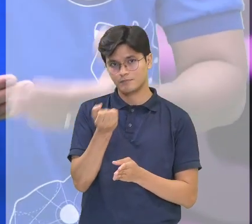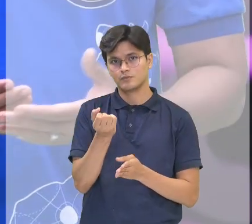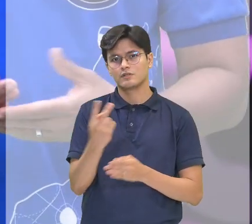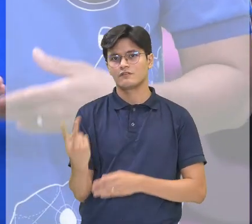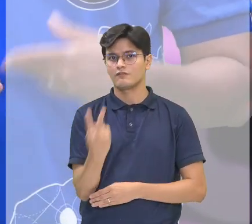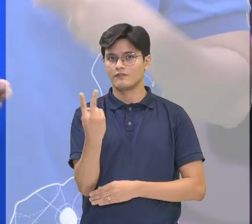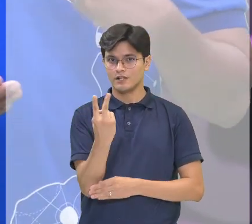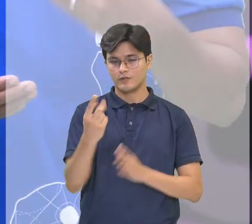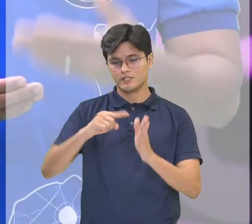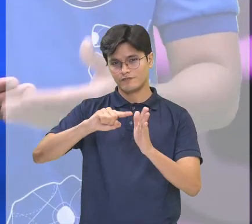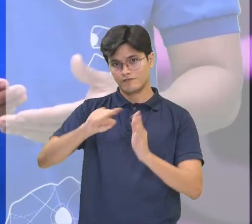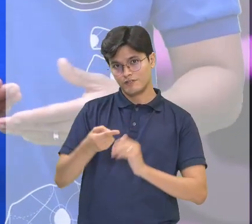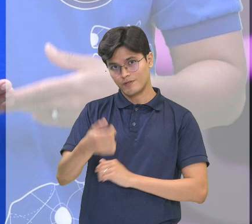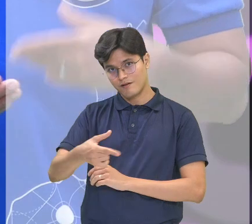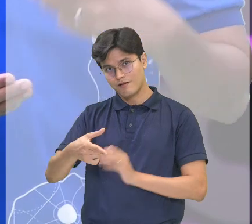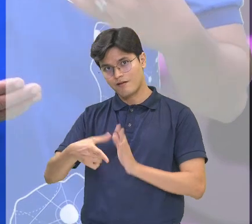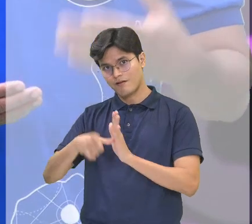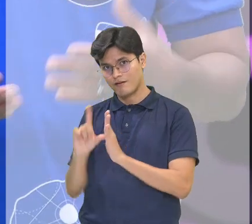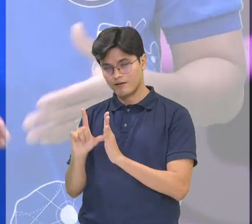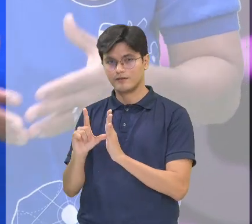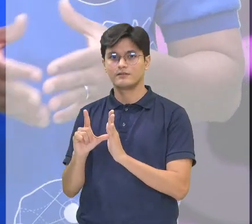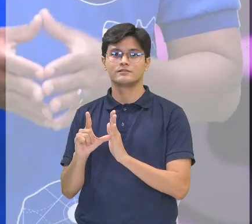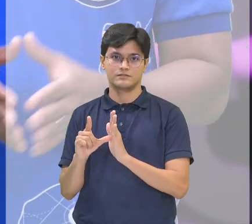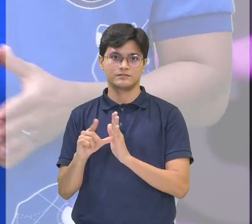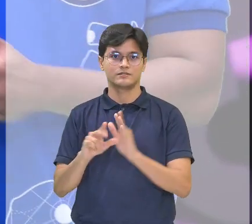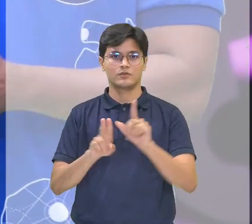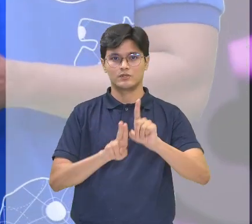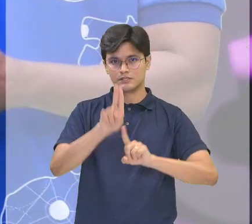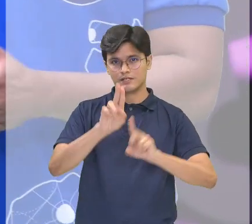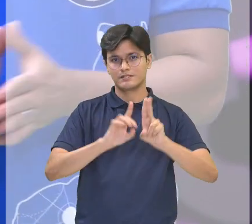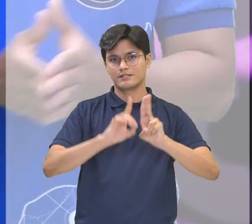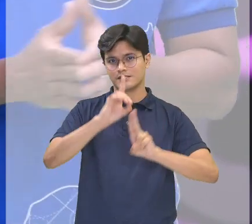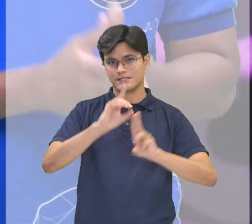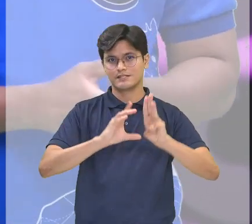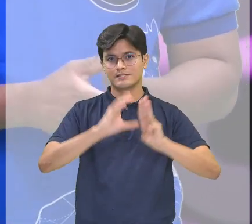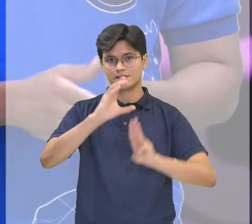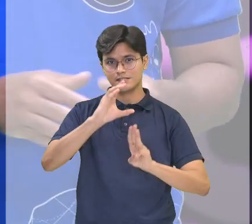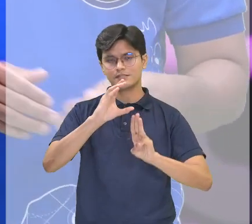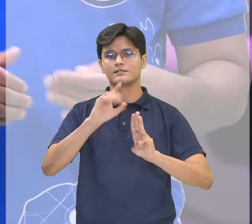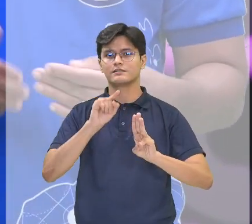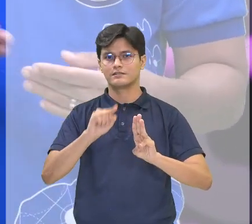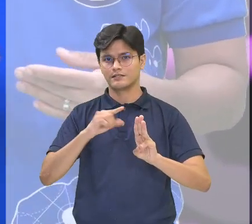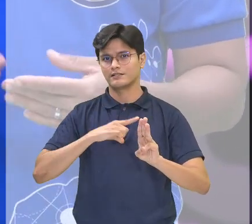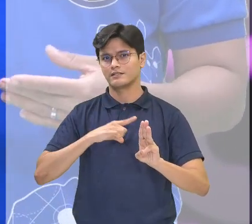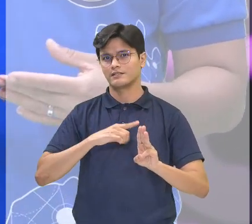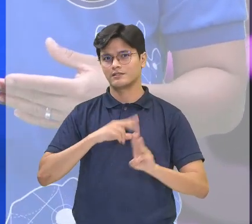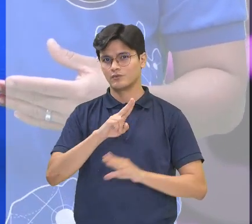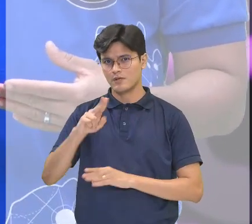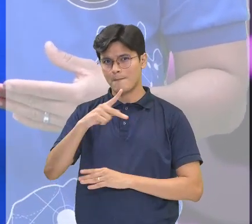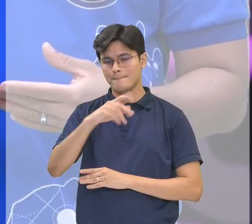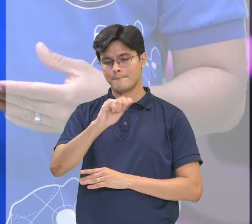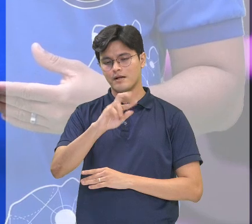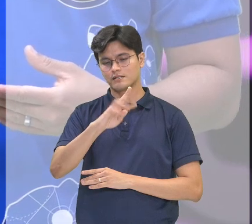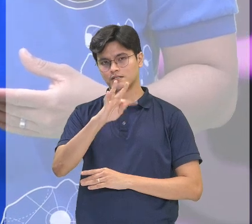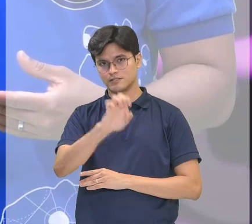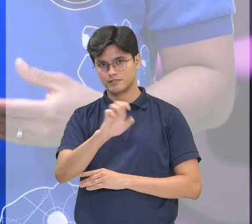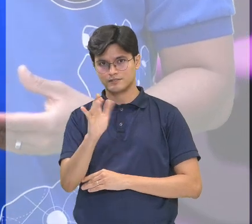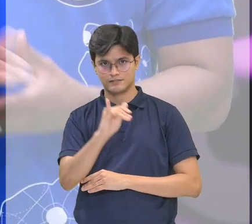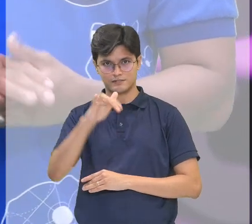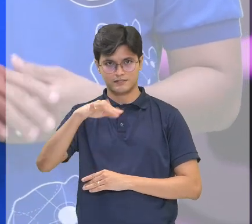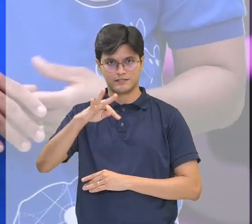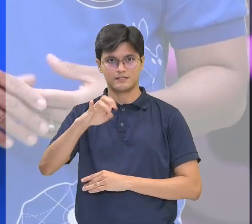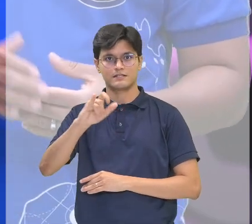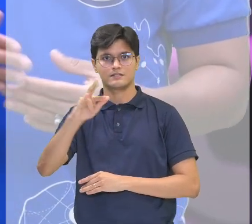a unidade, a dezena, a centena, nós vamos chamar ali de parte inteira. Os valores que vêm após a